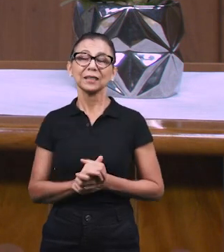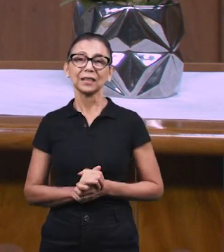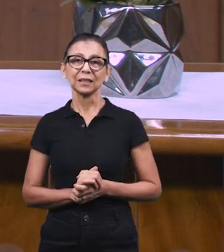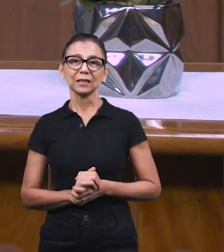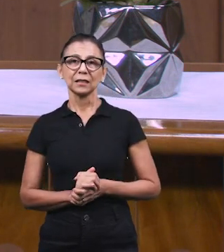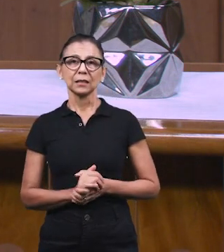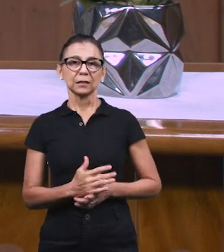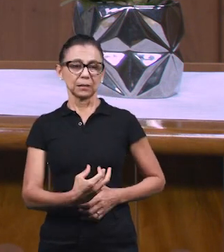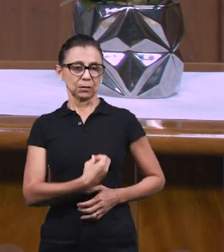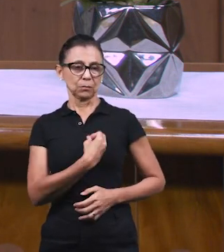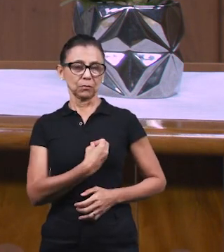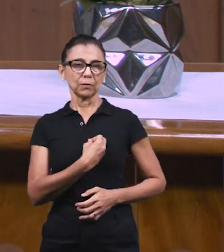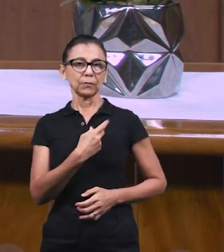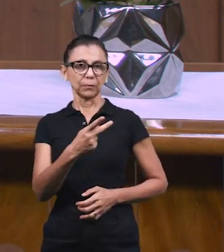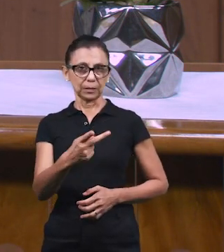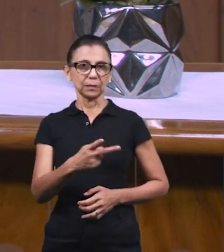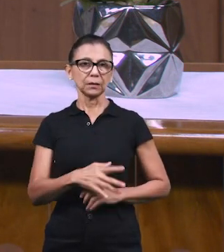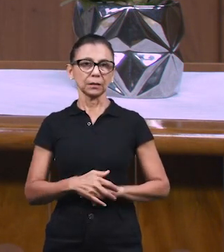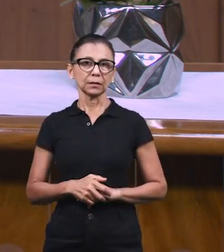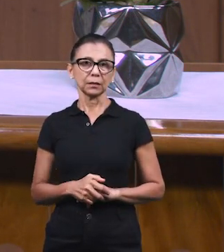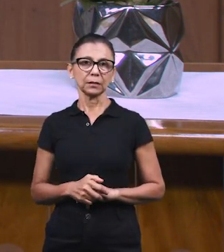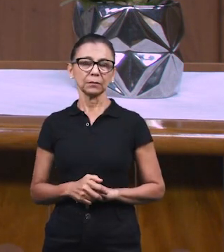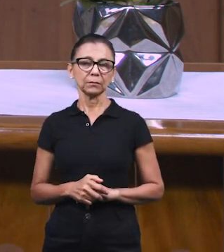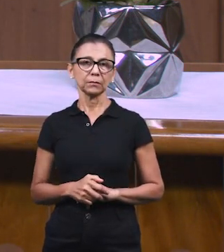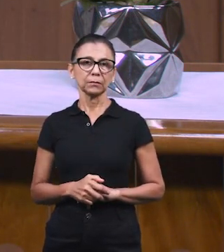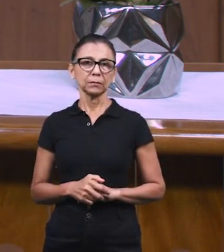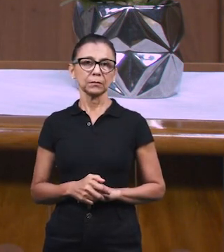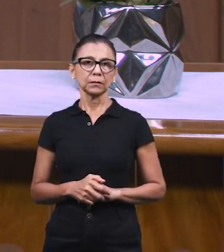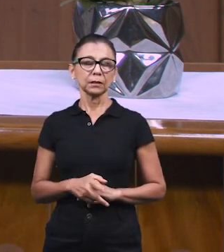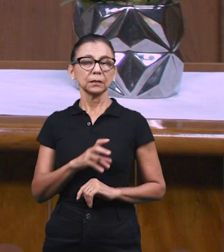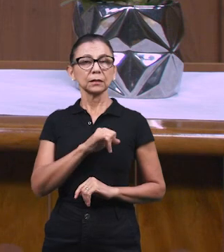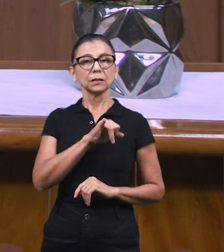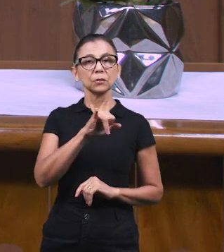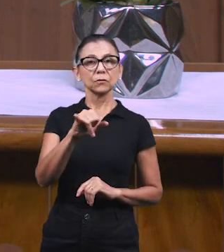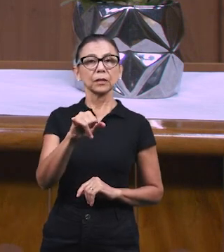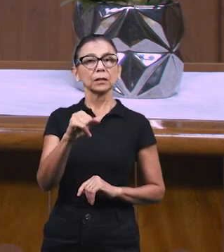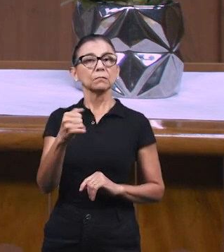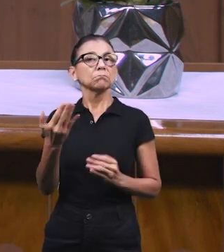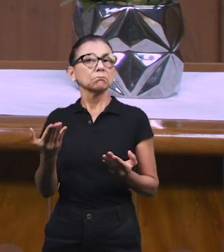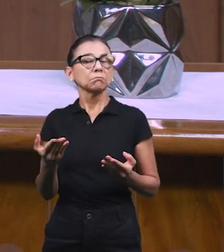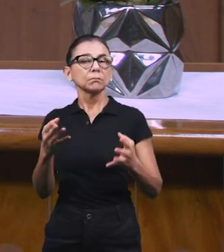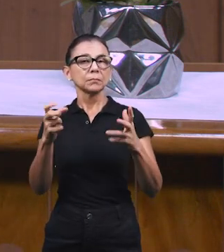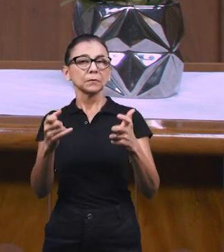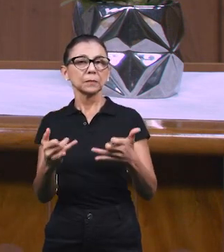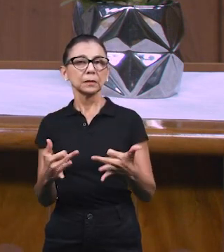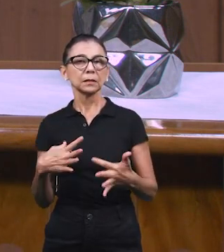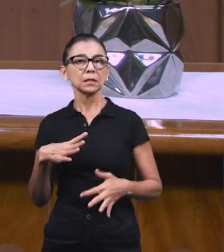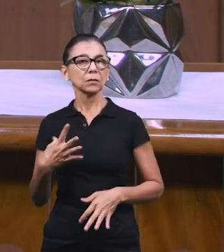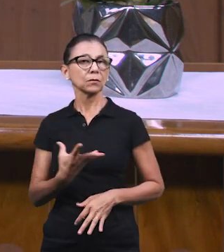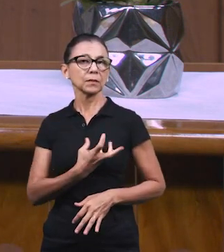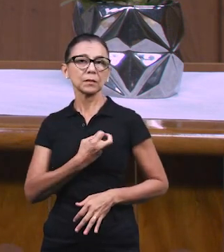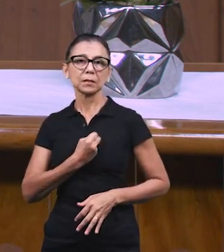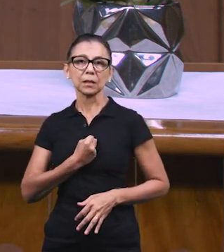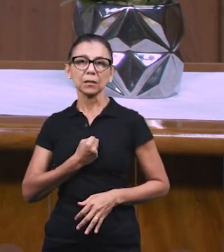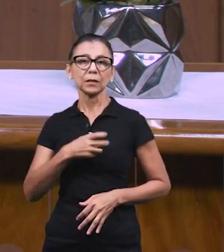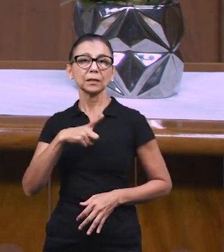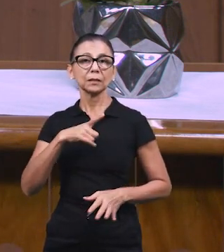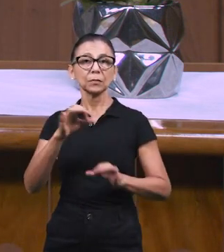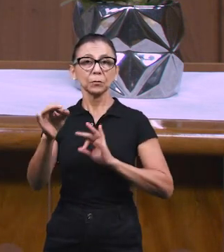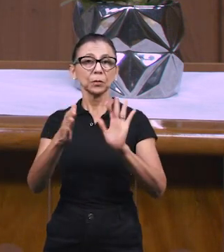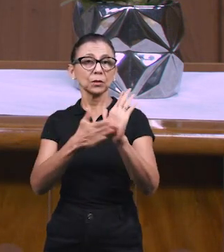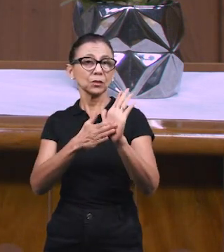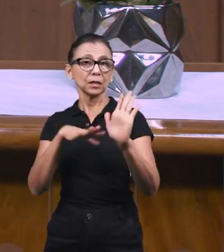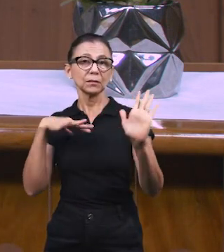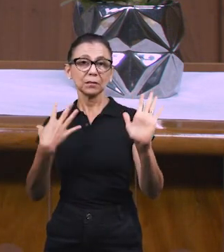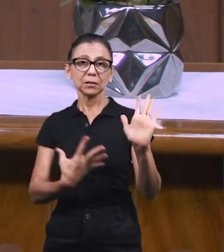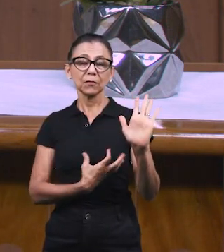no caminho da salvação, que é o próprio Senhor Jesus, ele quer falar ao homem, ele quer se dar a conhecer ao homem e